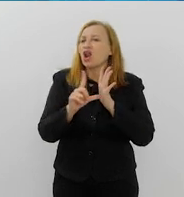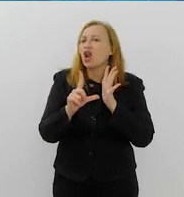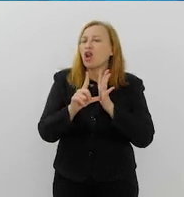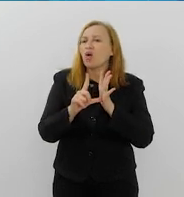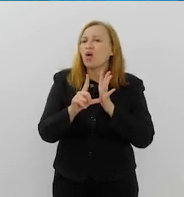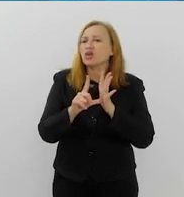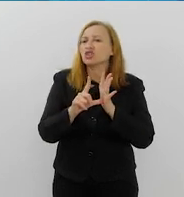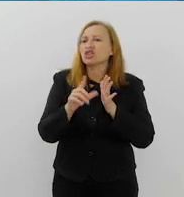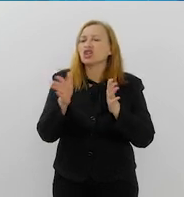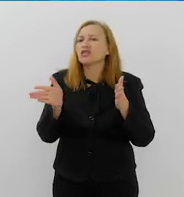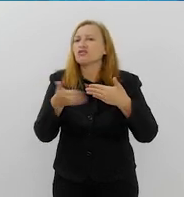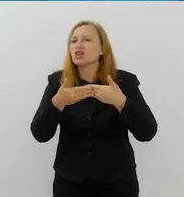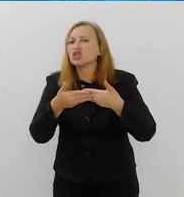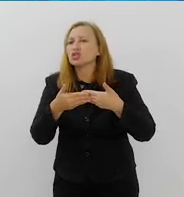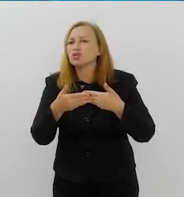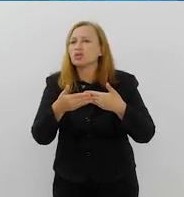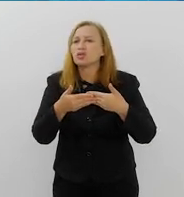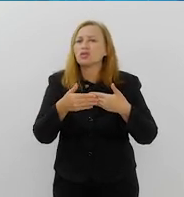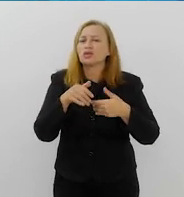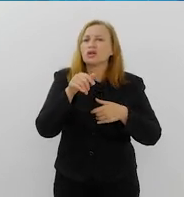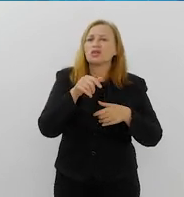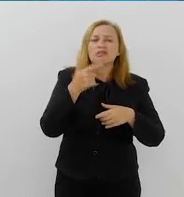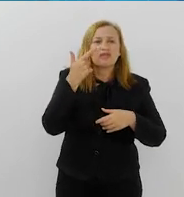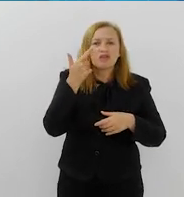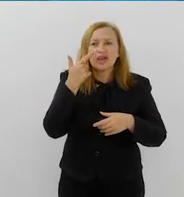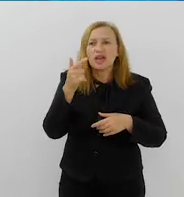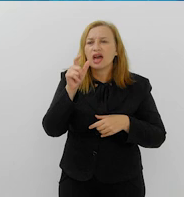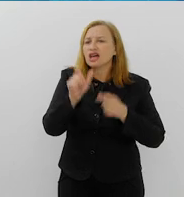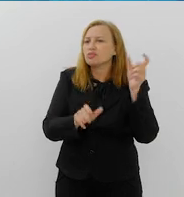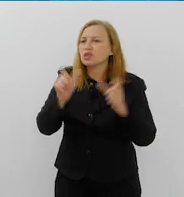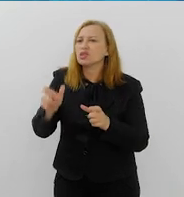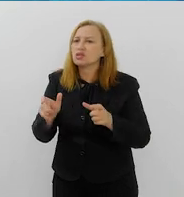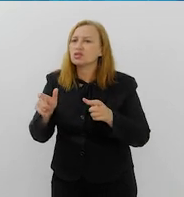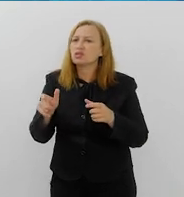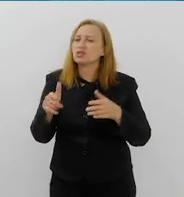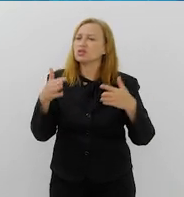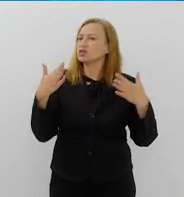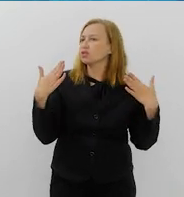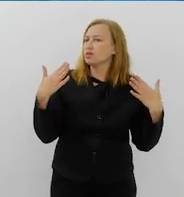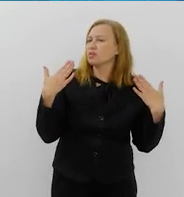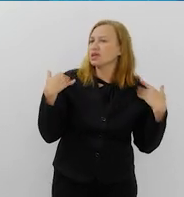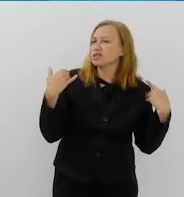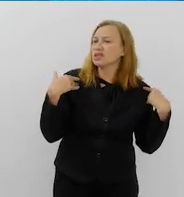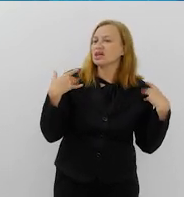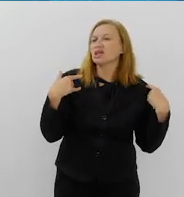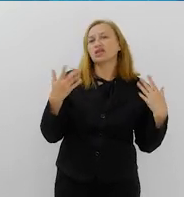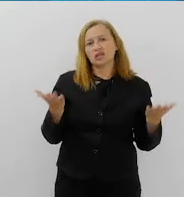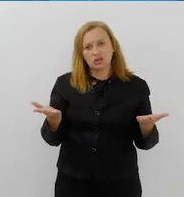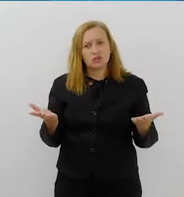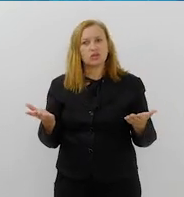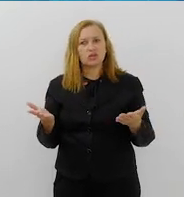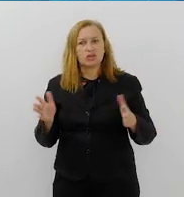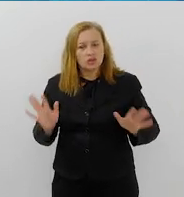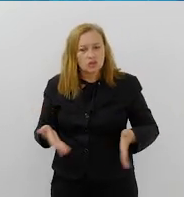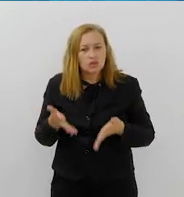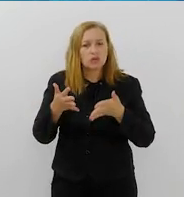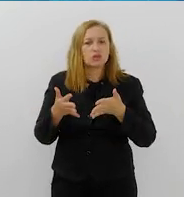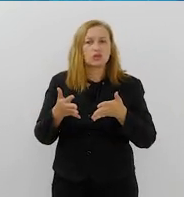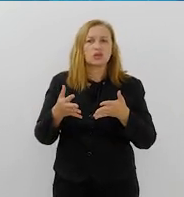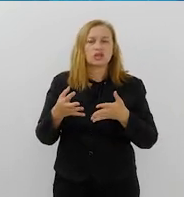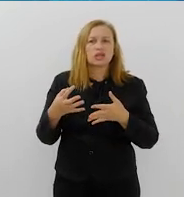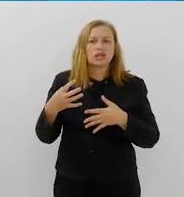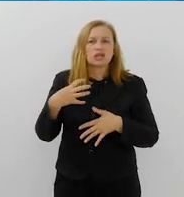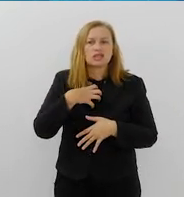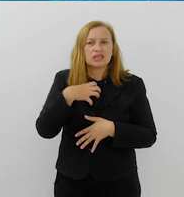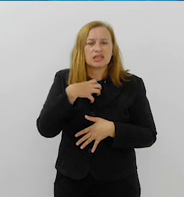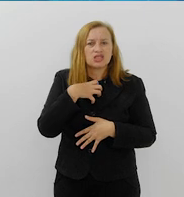aquela loja que fechou, aquela que abriu, as pessoas que estão passando ali, né? Volta para os estímulos que nós temos, que são os